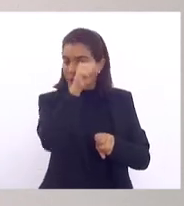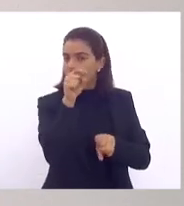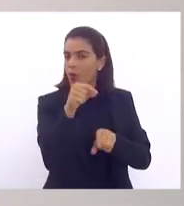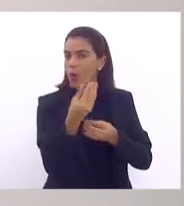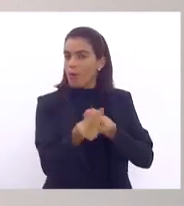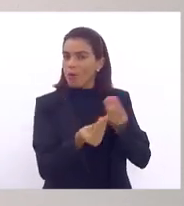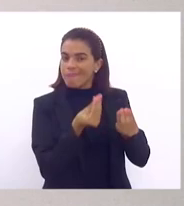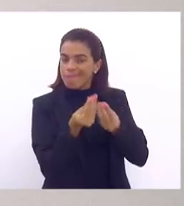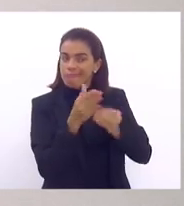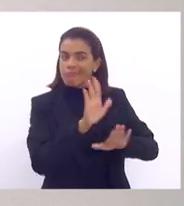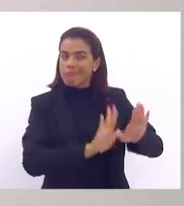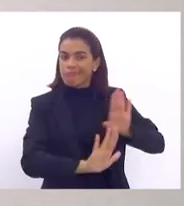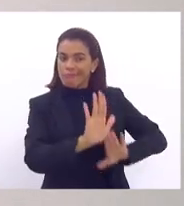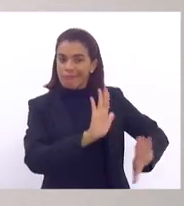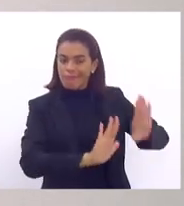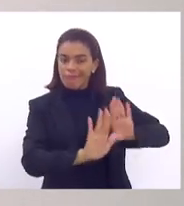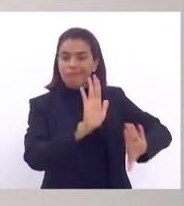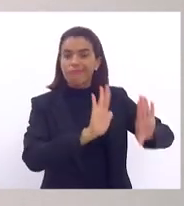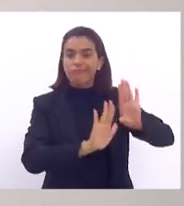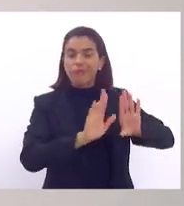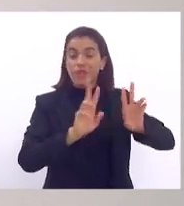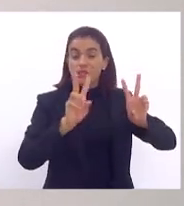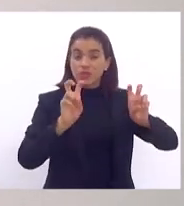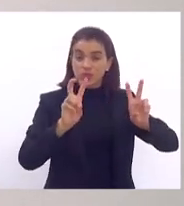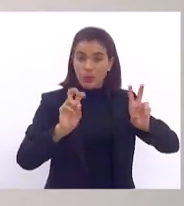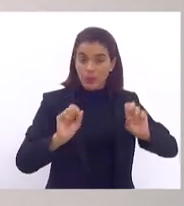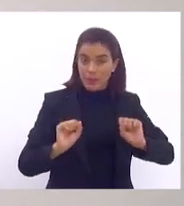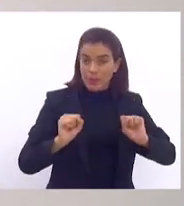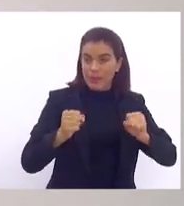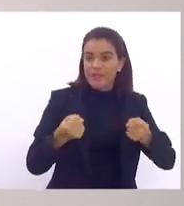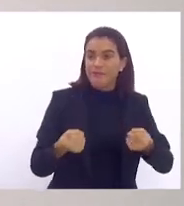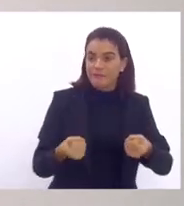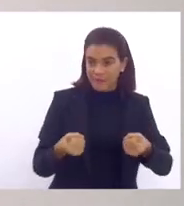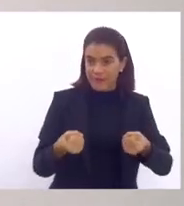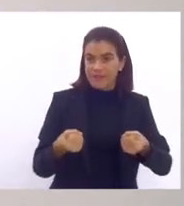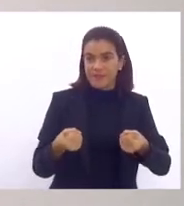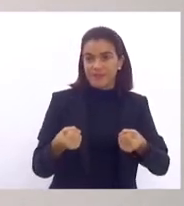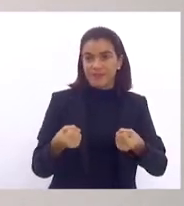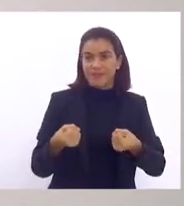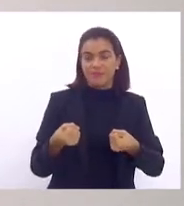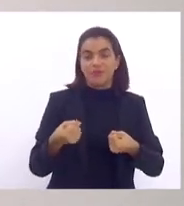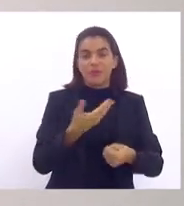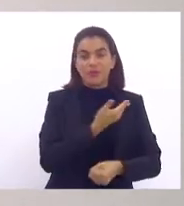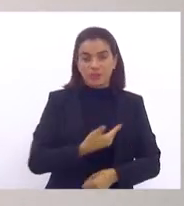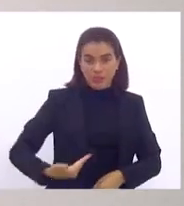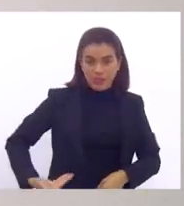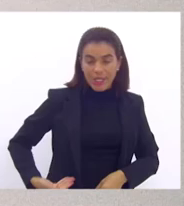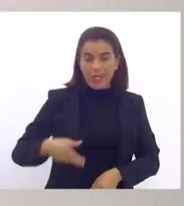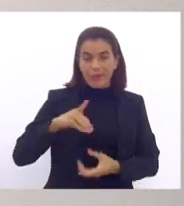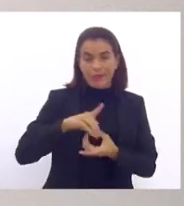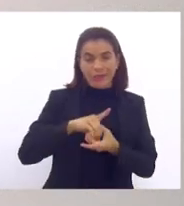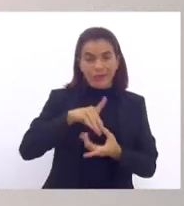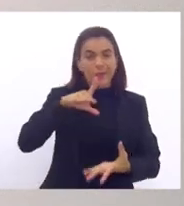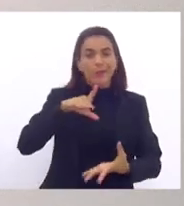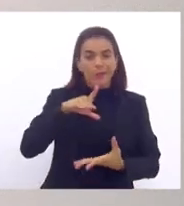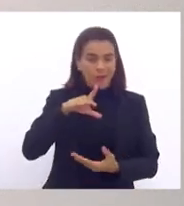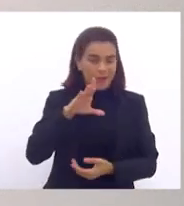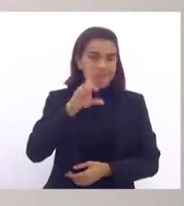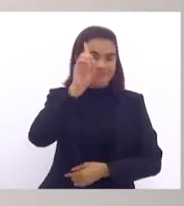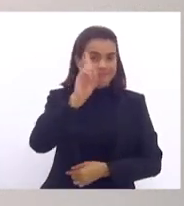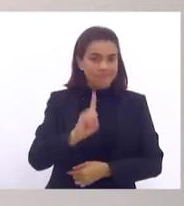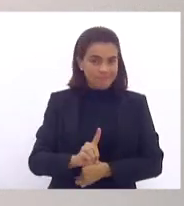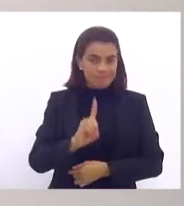trato da defesa do Estado democrático de Direito da Defesa do